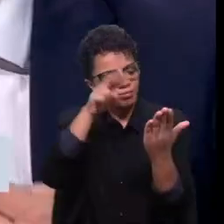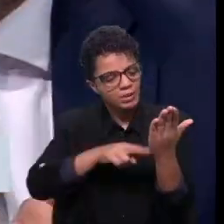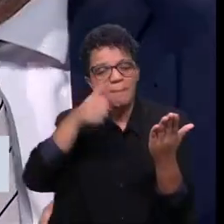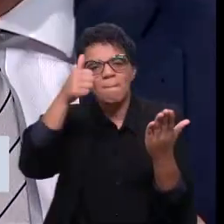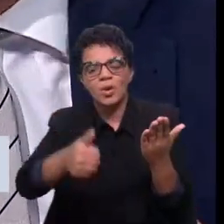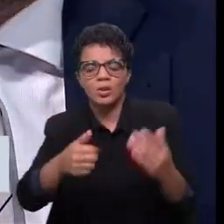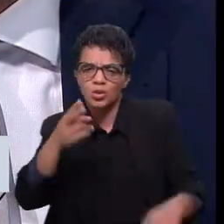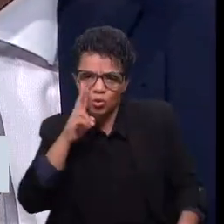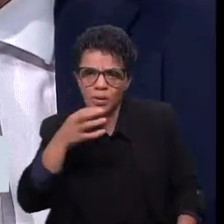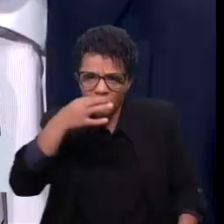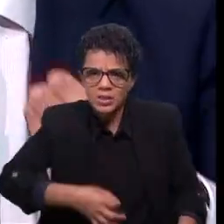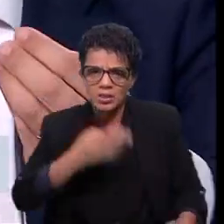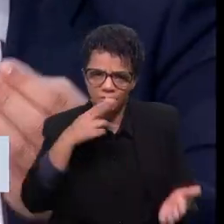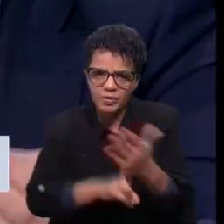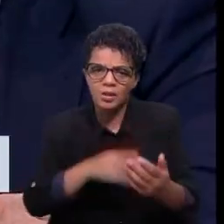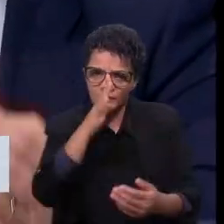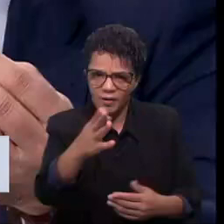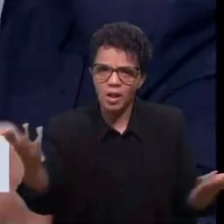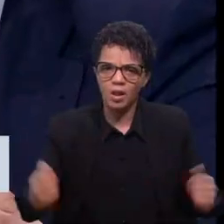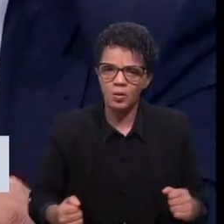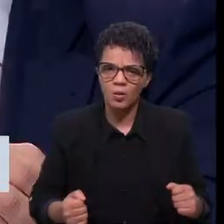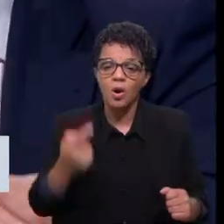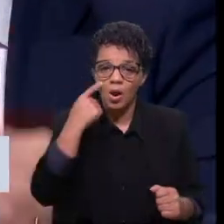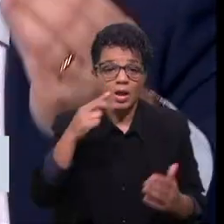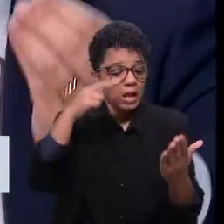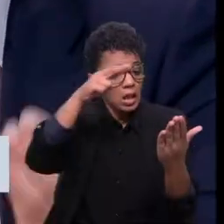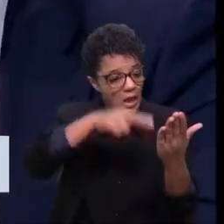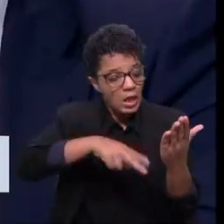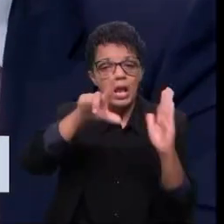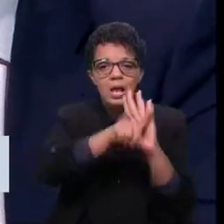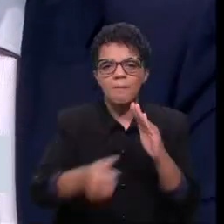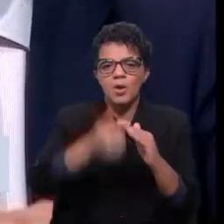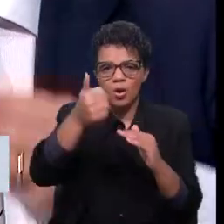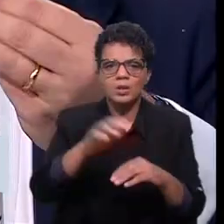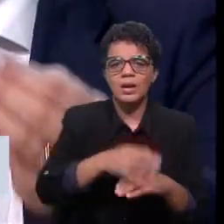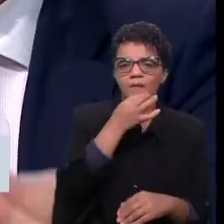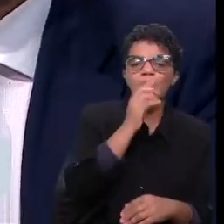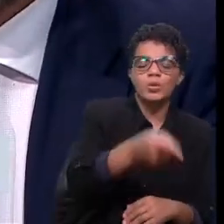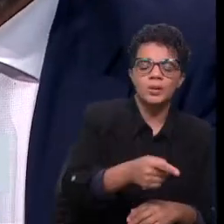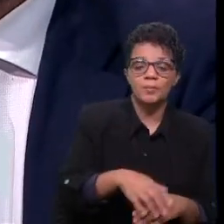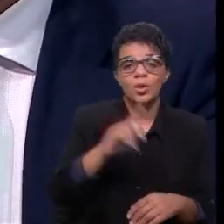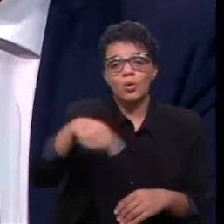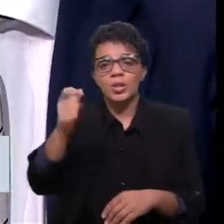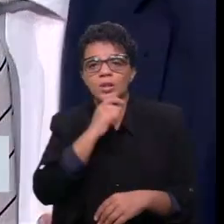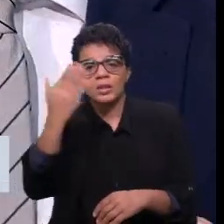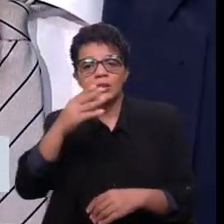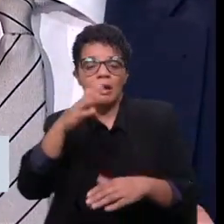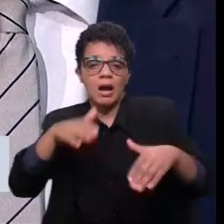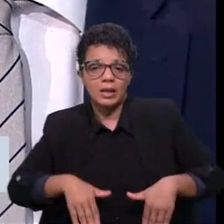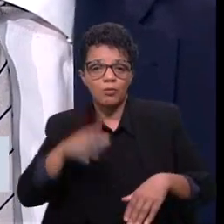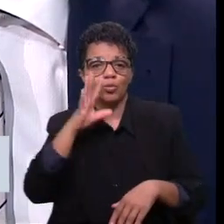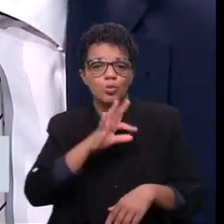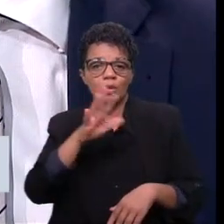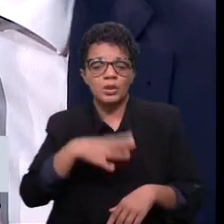S Desc estou falar sincero Estou a dizer vá ver a lei e vai ver que há que podem ser outros podem ter direito à greve e o luí o